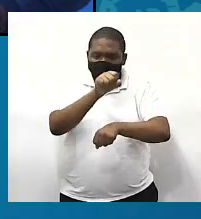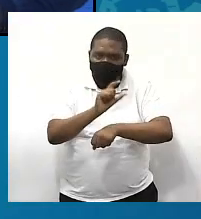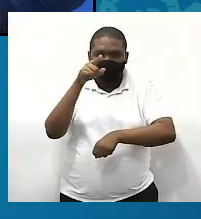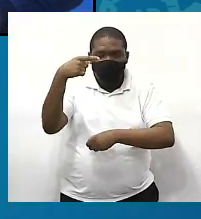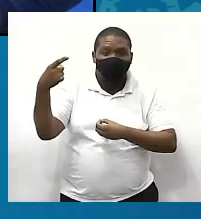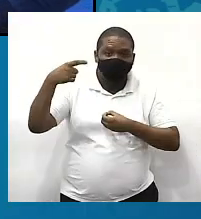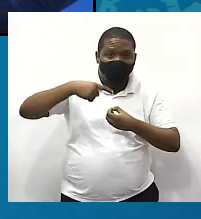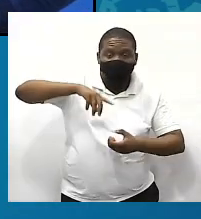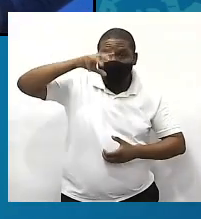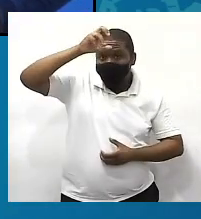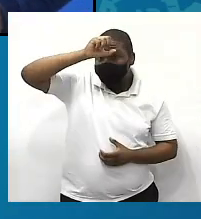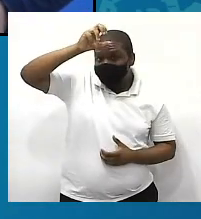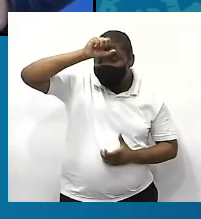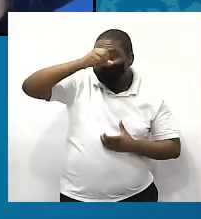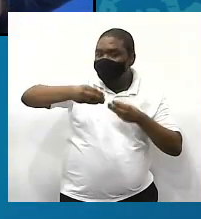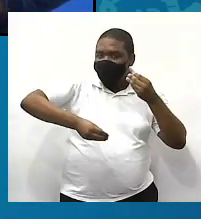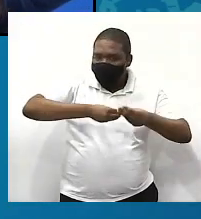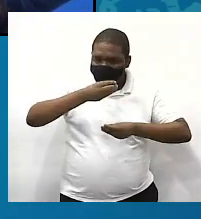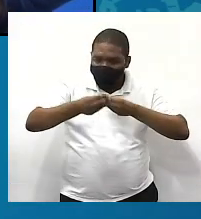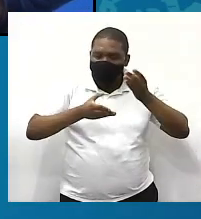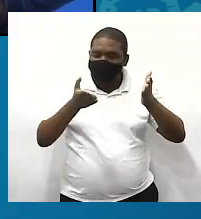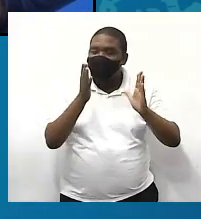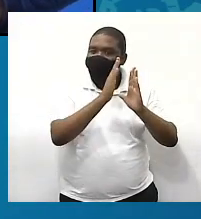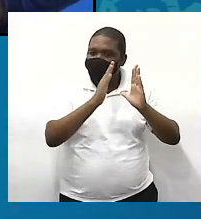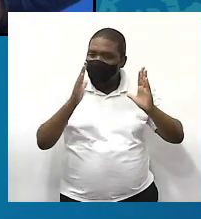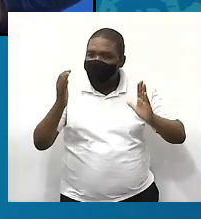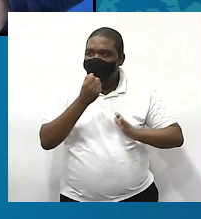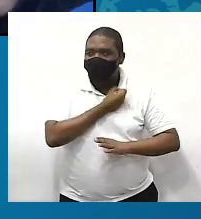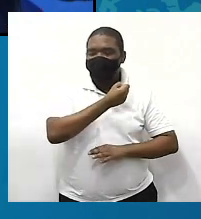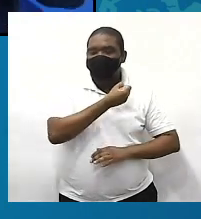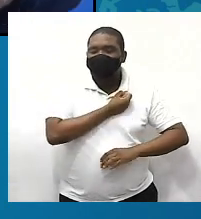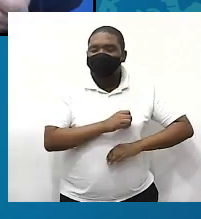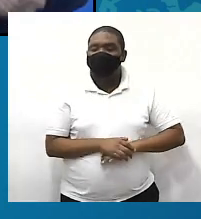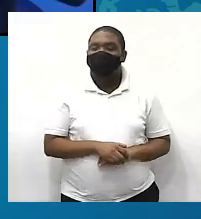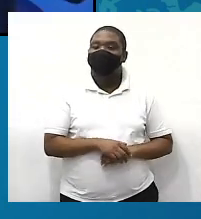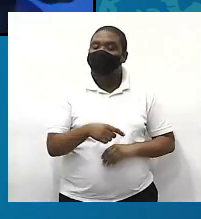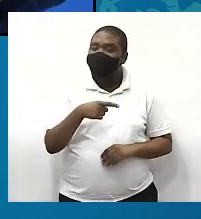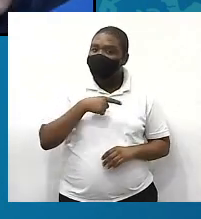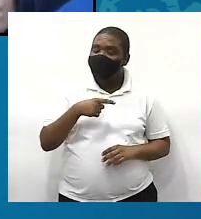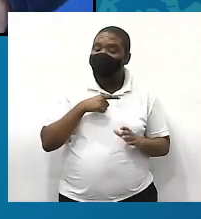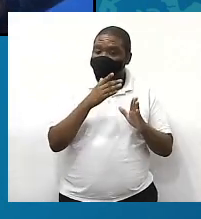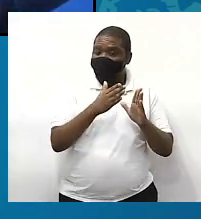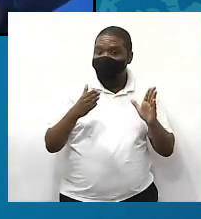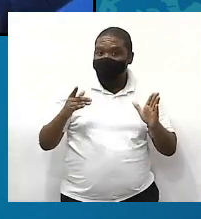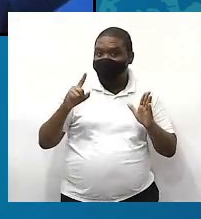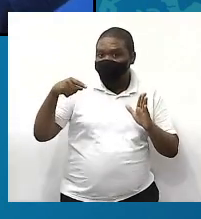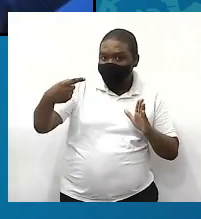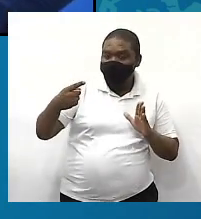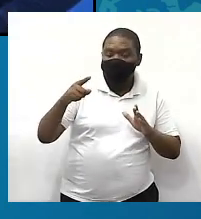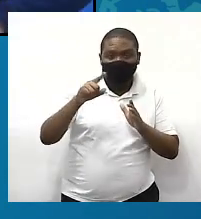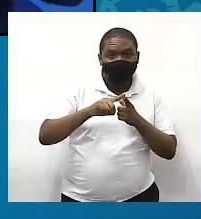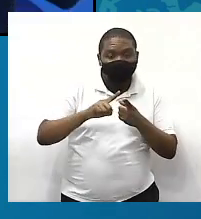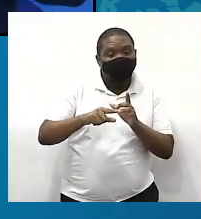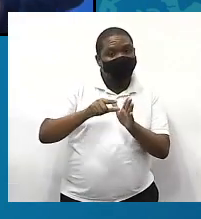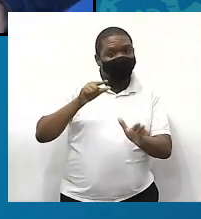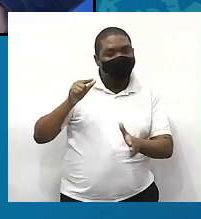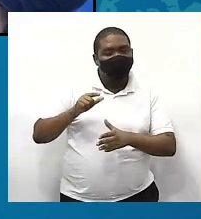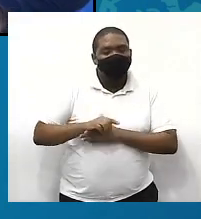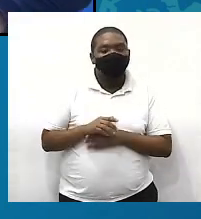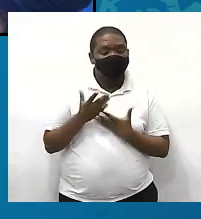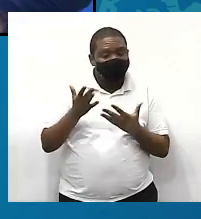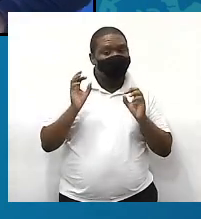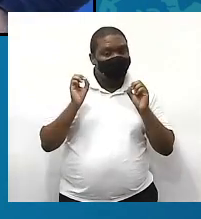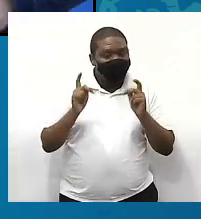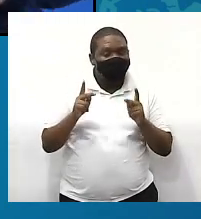para aprender um pouquinho sobre essa sequência numérica, tá? Sucessor e antecessor. Fechou comigo? Então vamos voltar lá para o